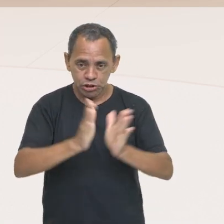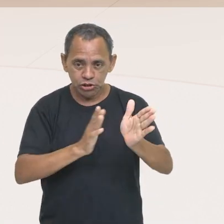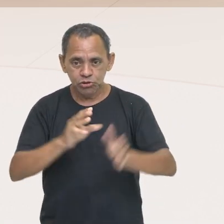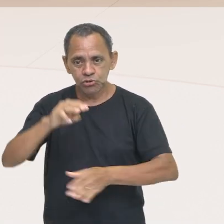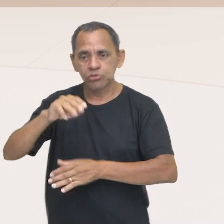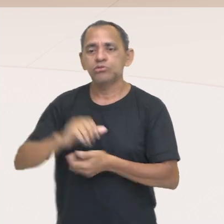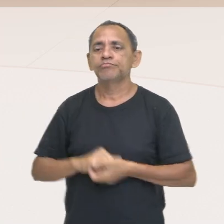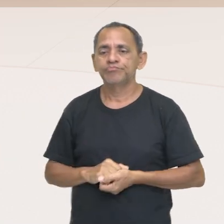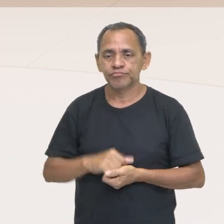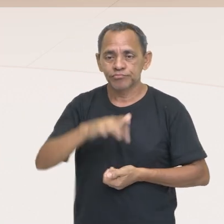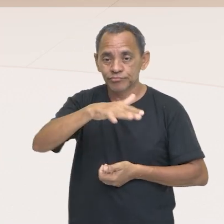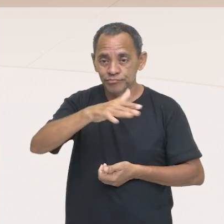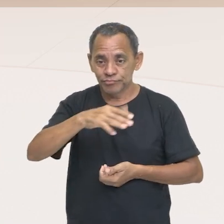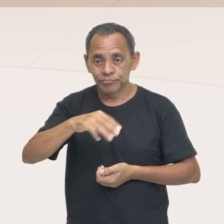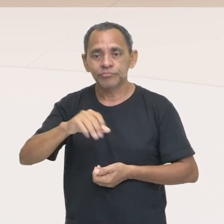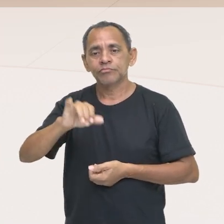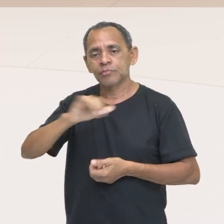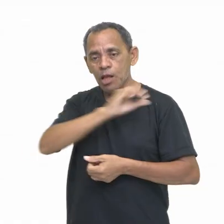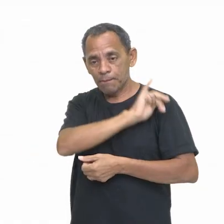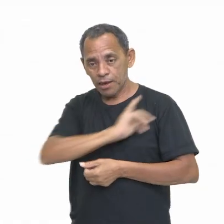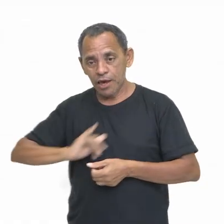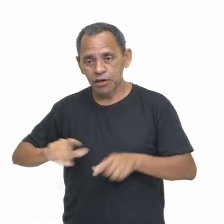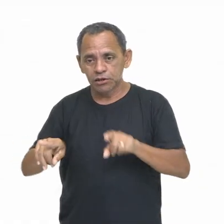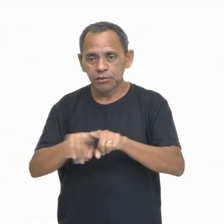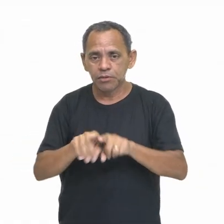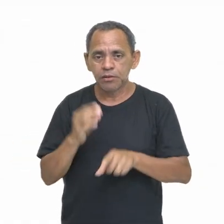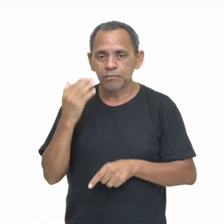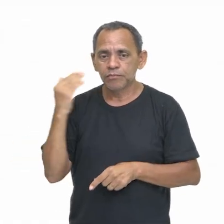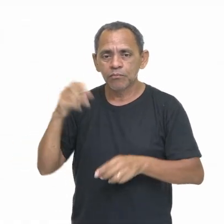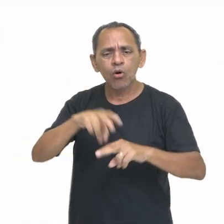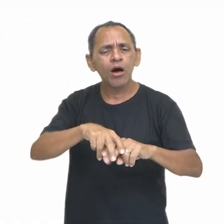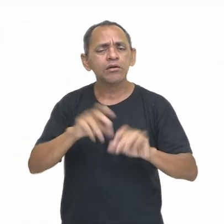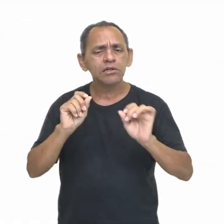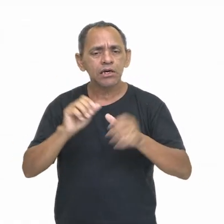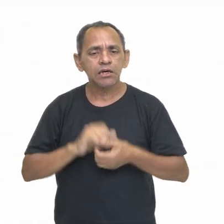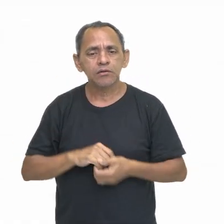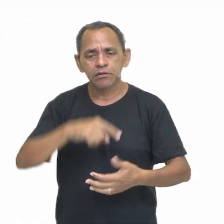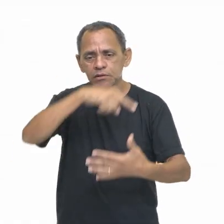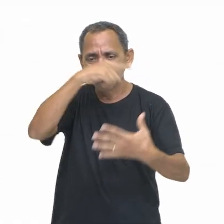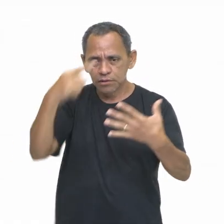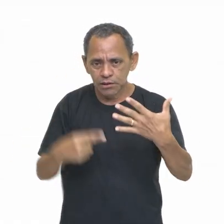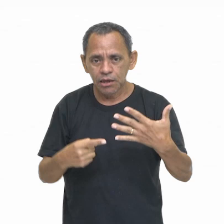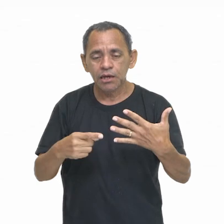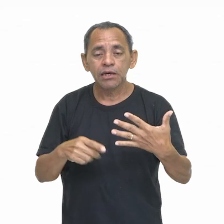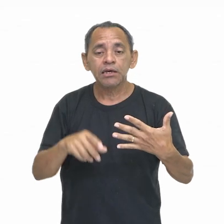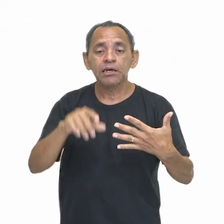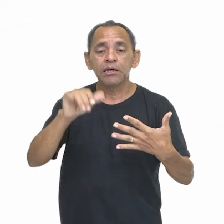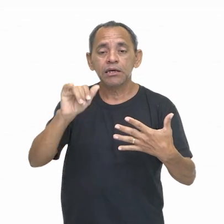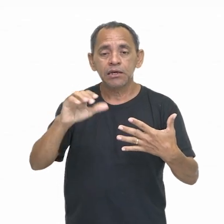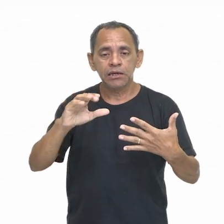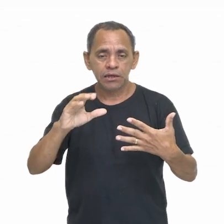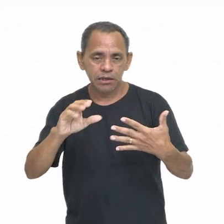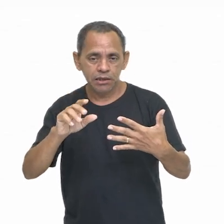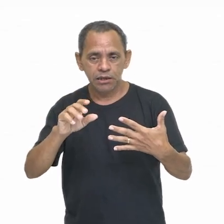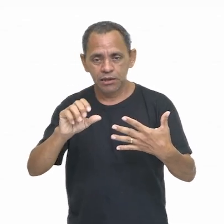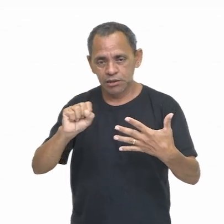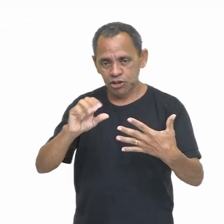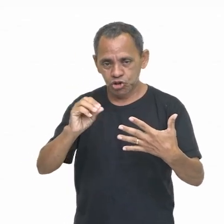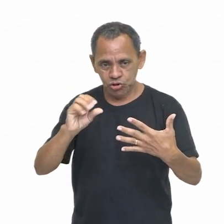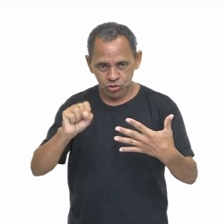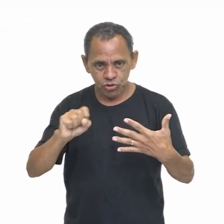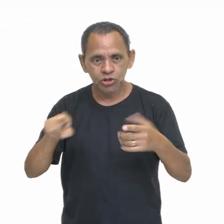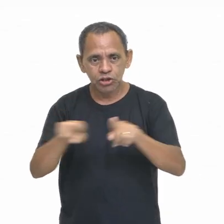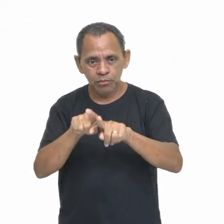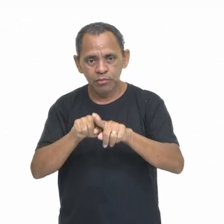invasão do Egito através dos Hicsos, tá bom? E, né, a partir desse momento